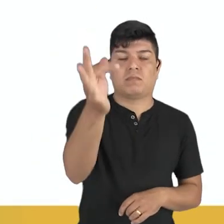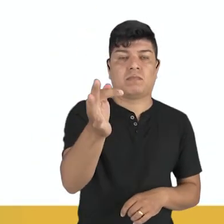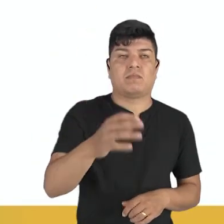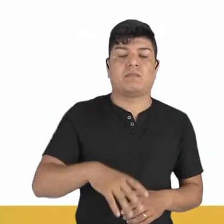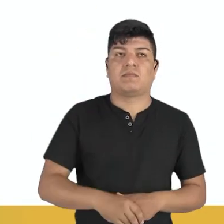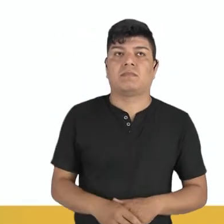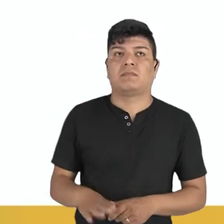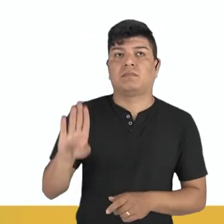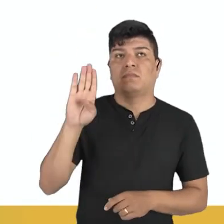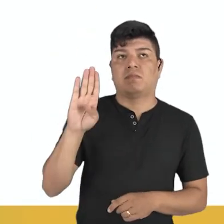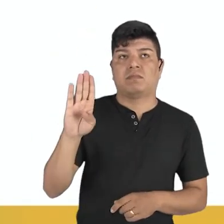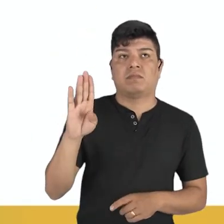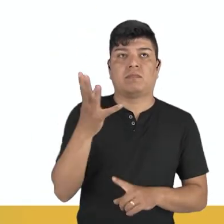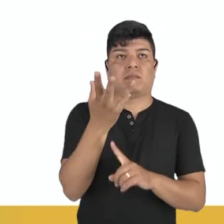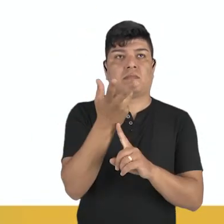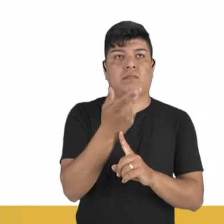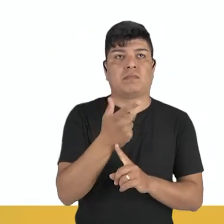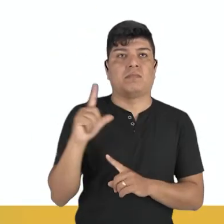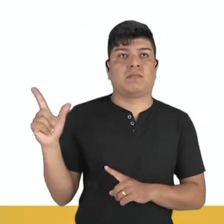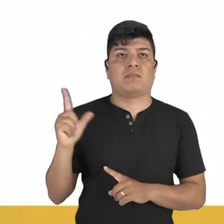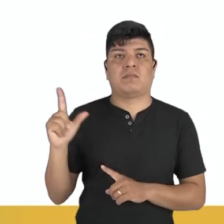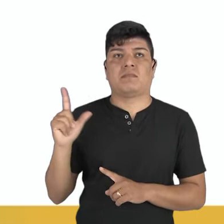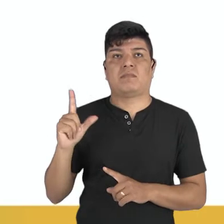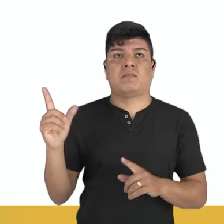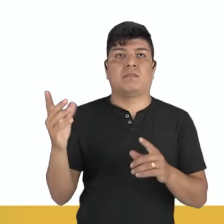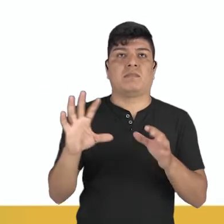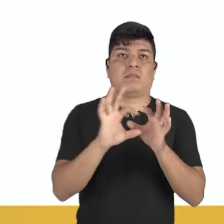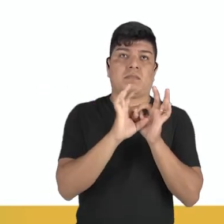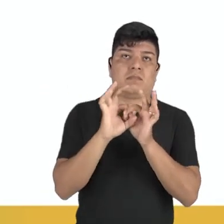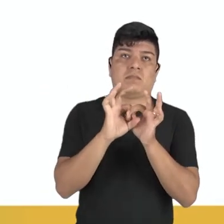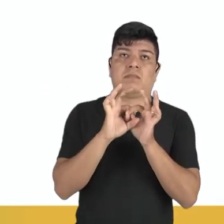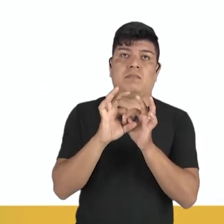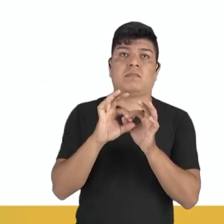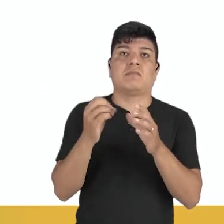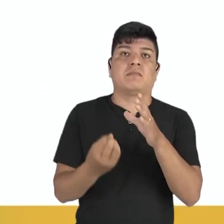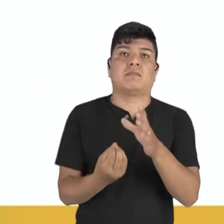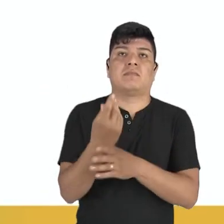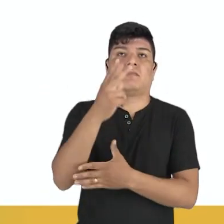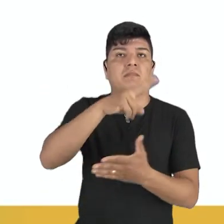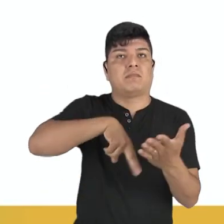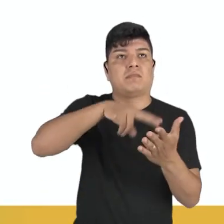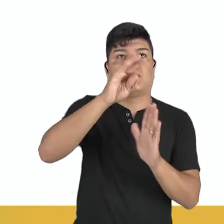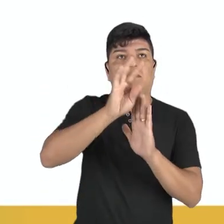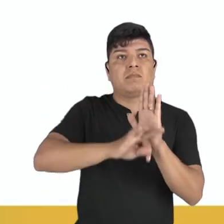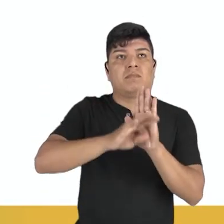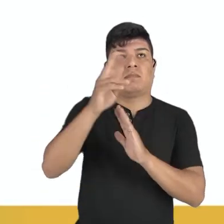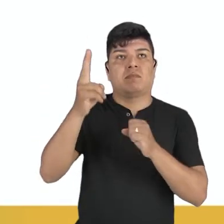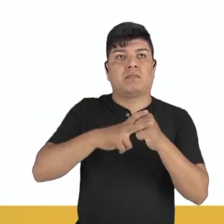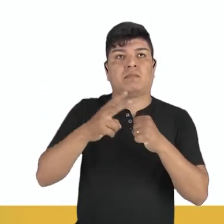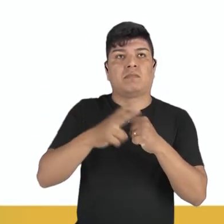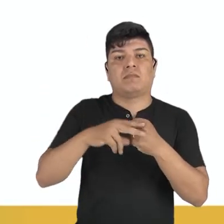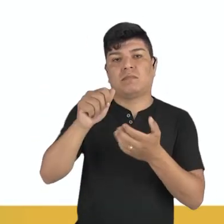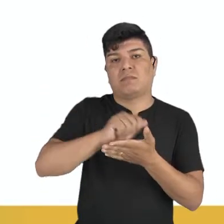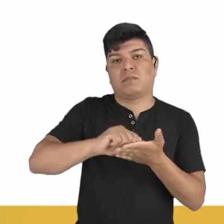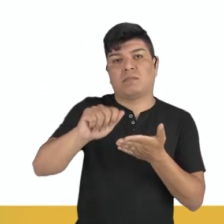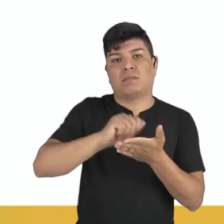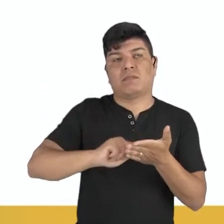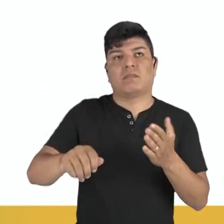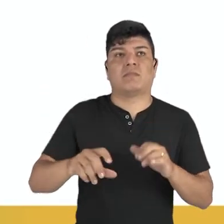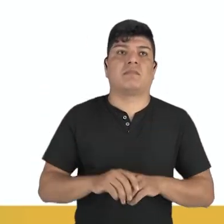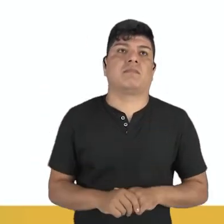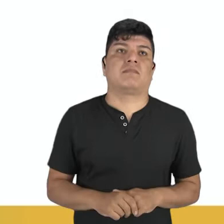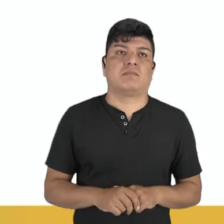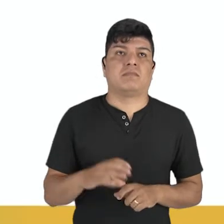eo futuro P arte literária é acionada a produção EA literatura de textos verbais